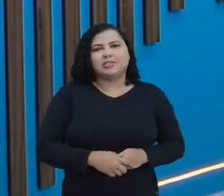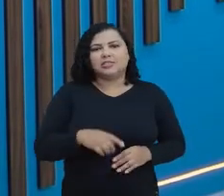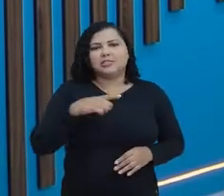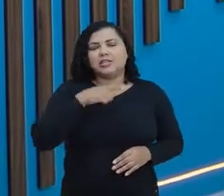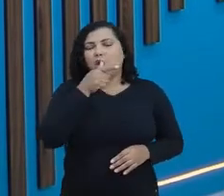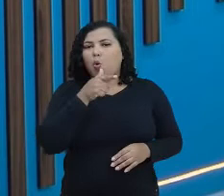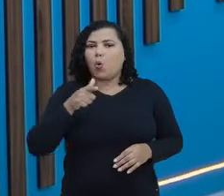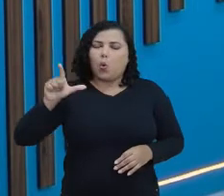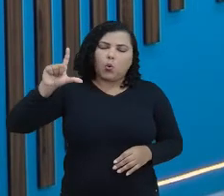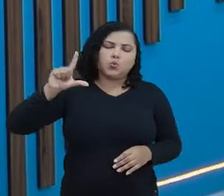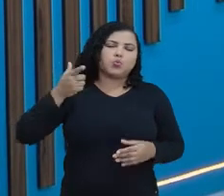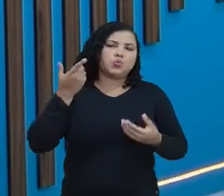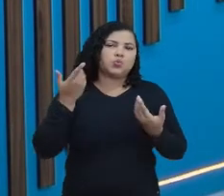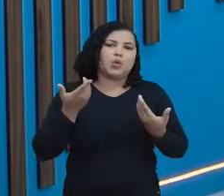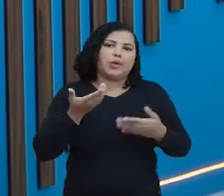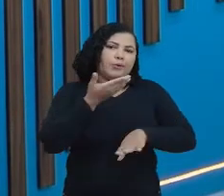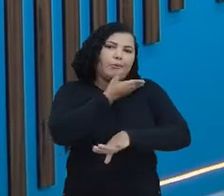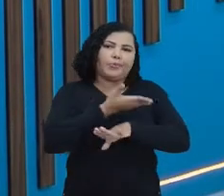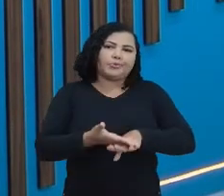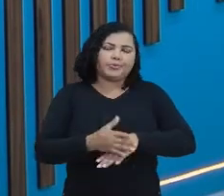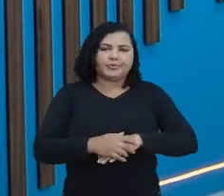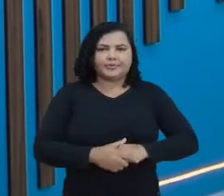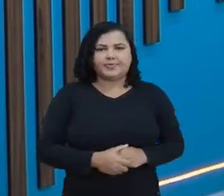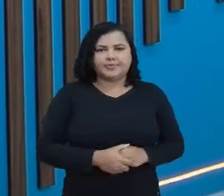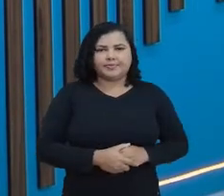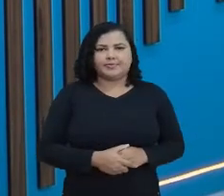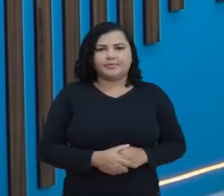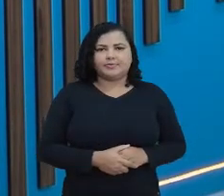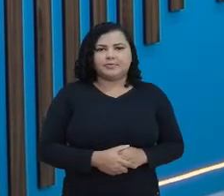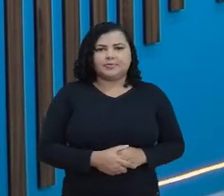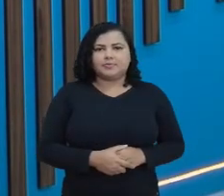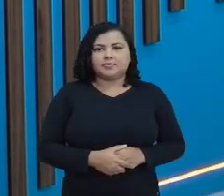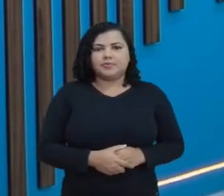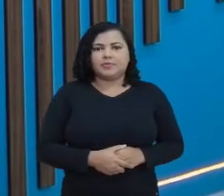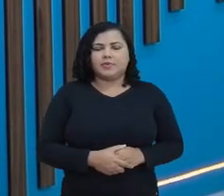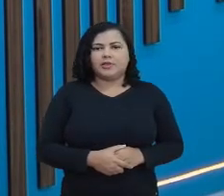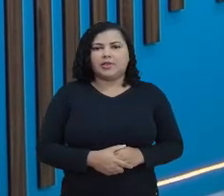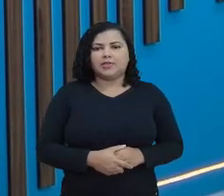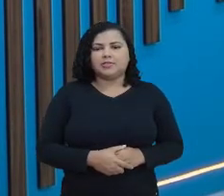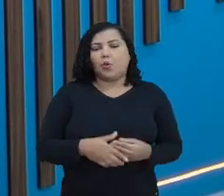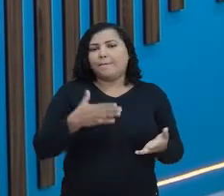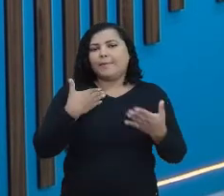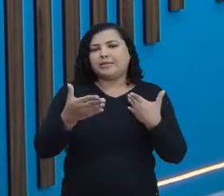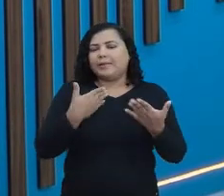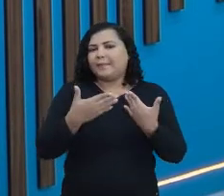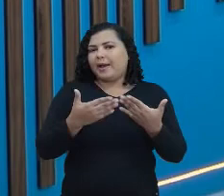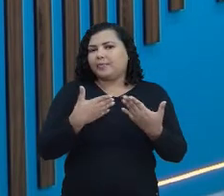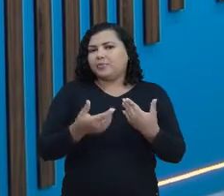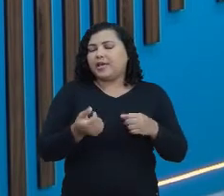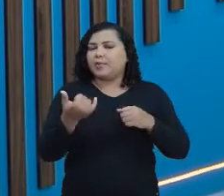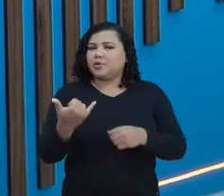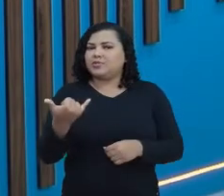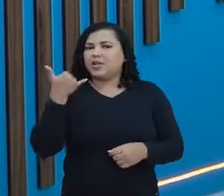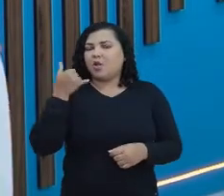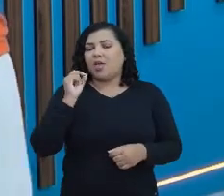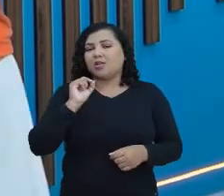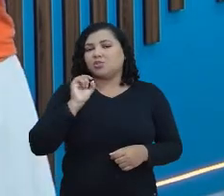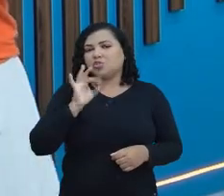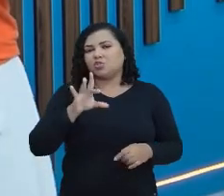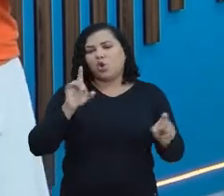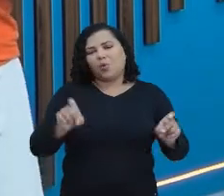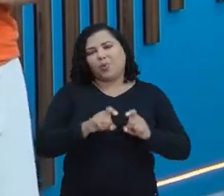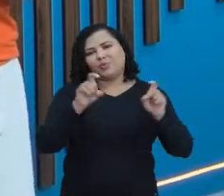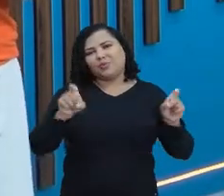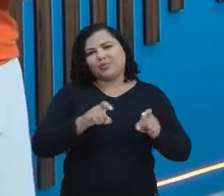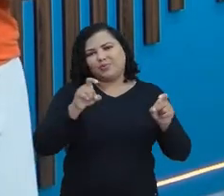outros comportamentos. Por que não tínhamos smartphone? O bate-papo não era pelo celular, o chat não era pelo celular, era